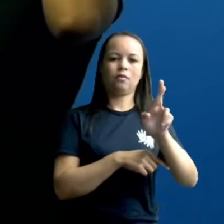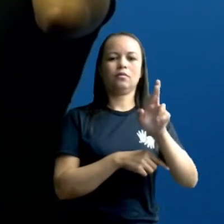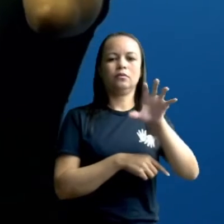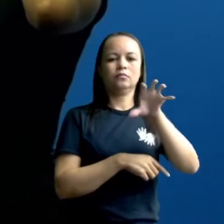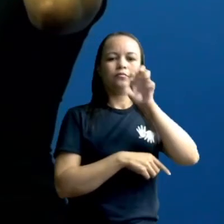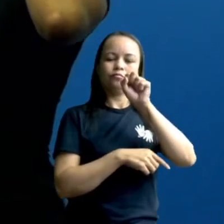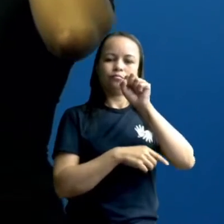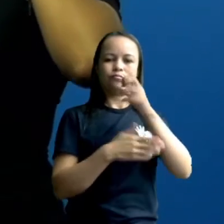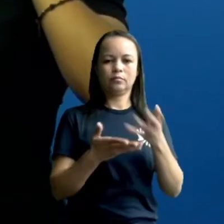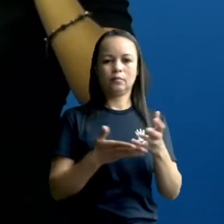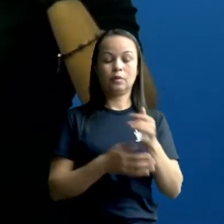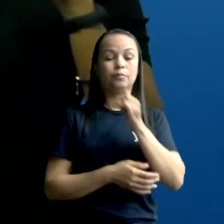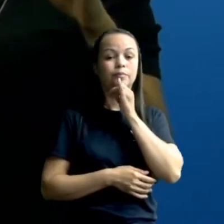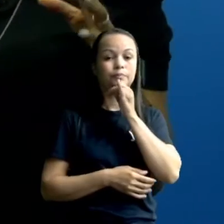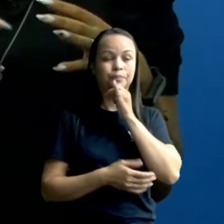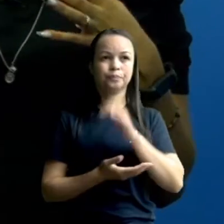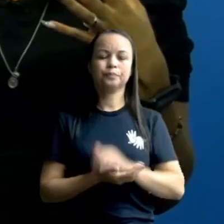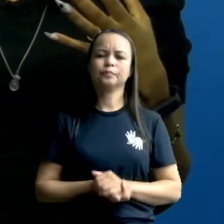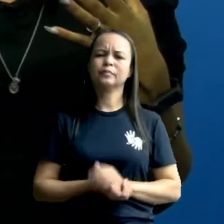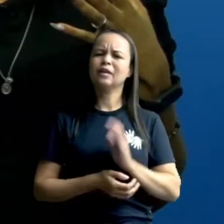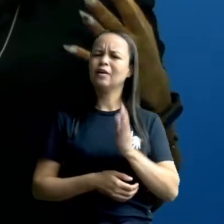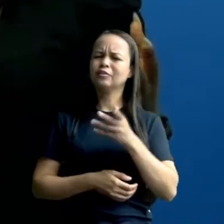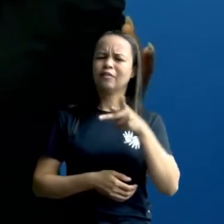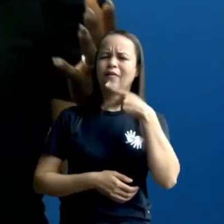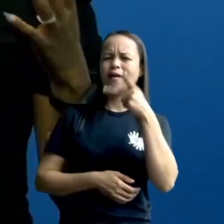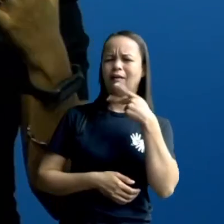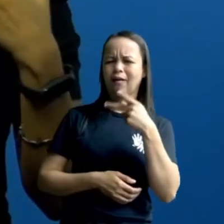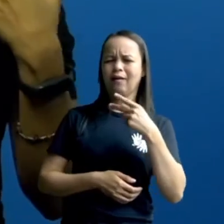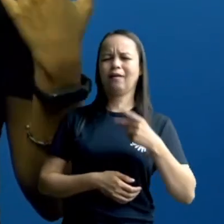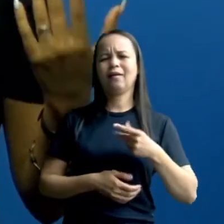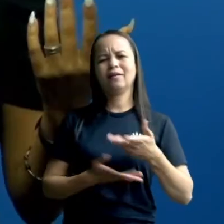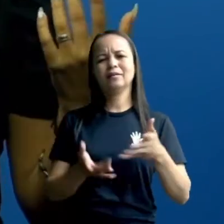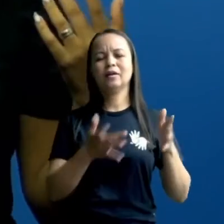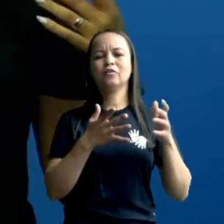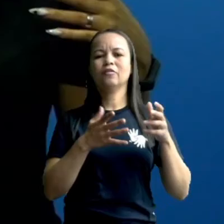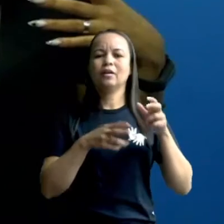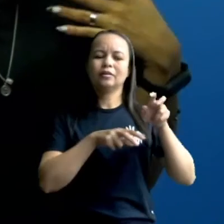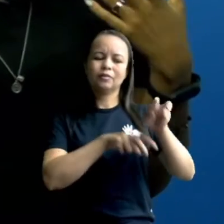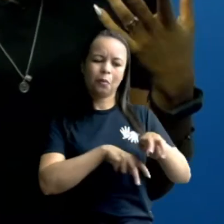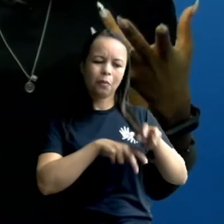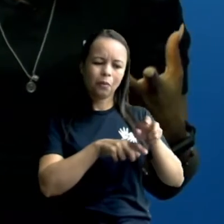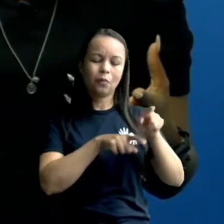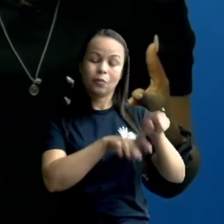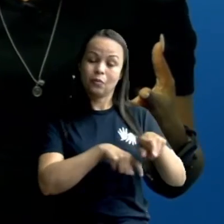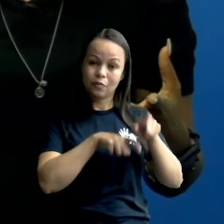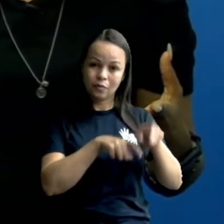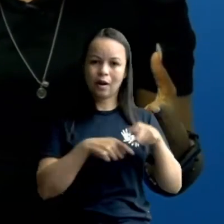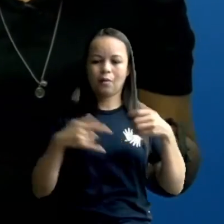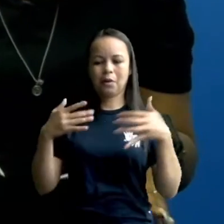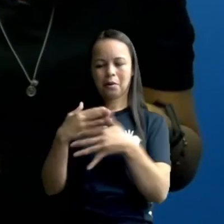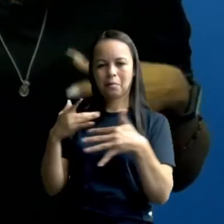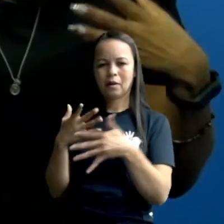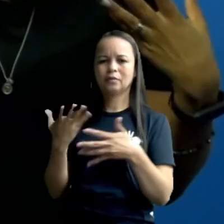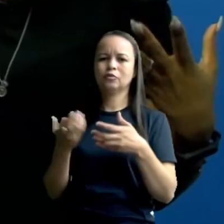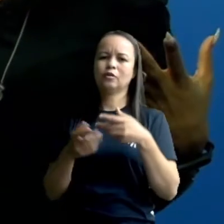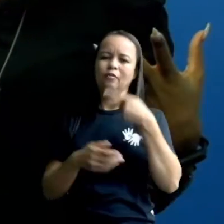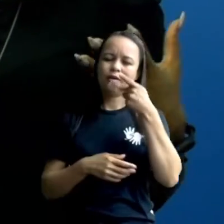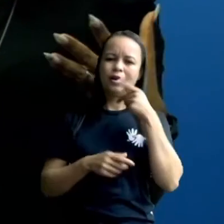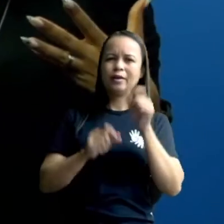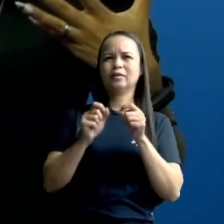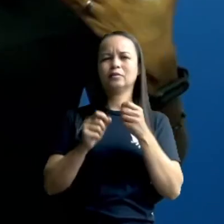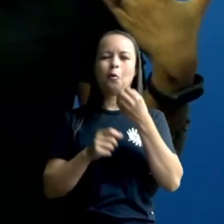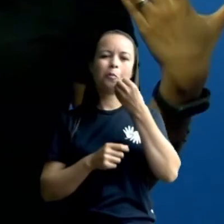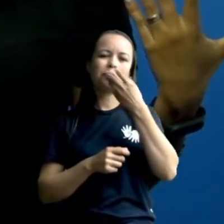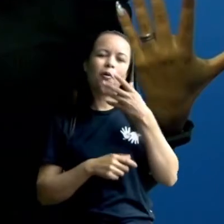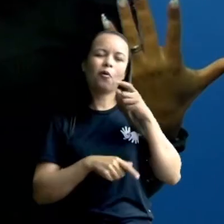certo? Por exemplo, eu já falei tanto aqui sobre zona rural e zona urbana, e inclusive já citei, por exemplo, não é tão bom